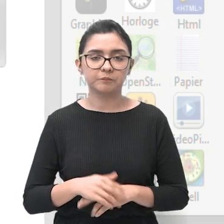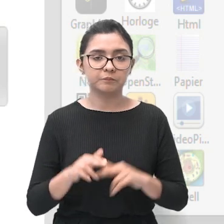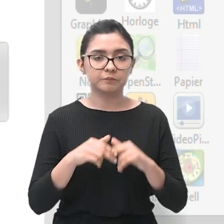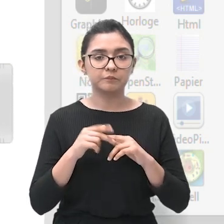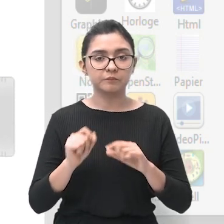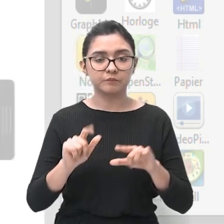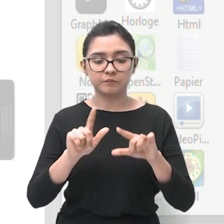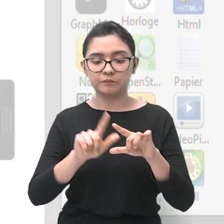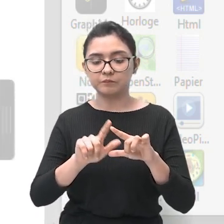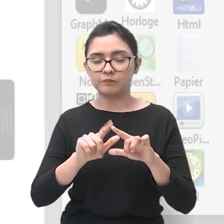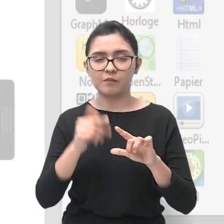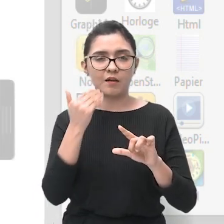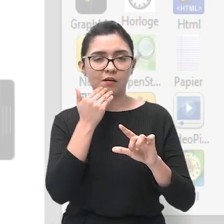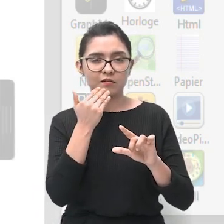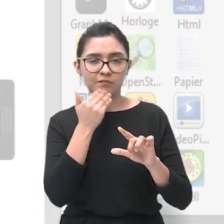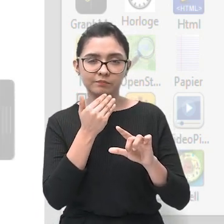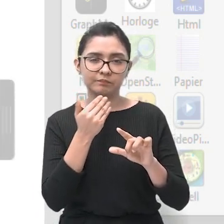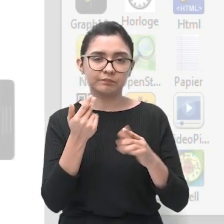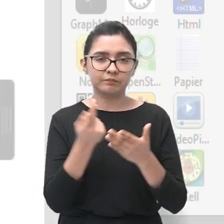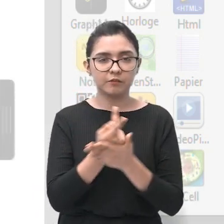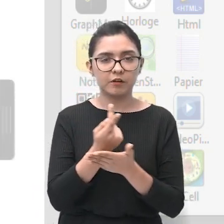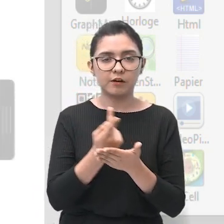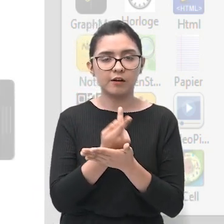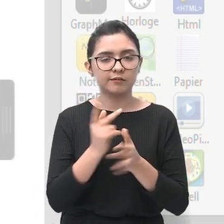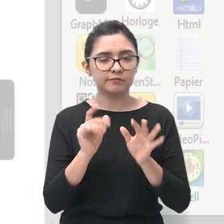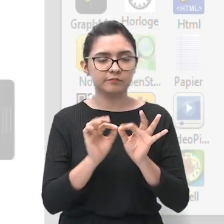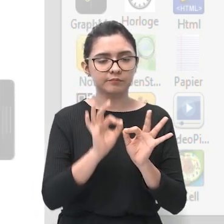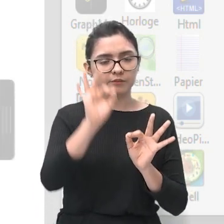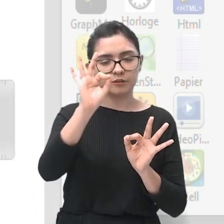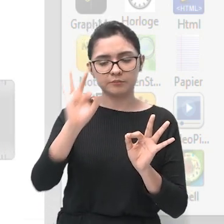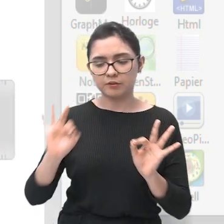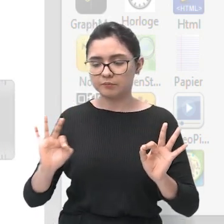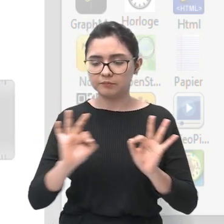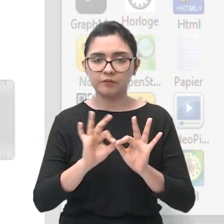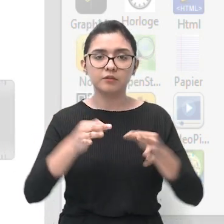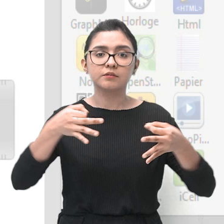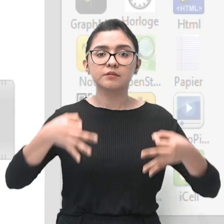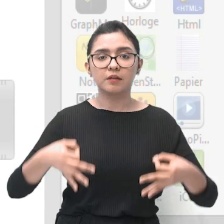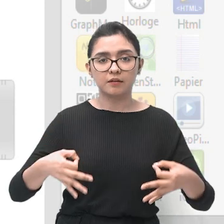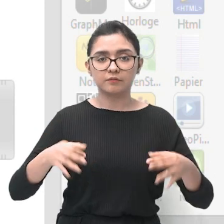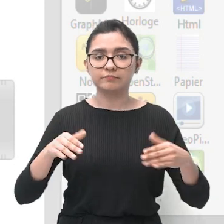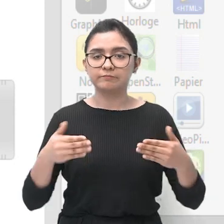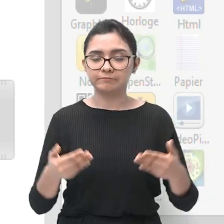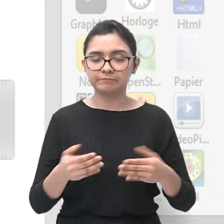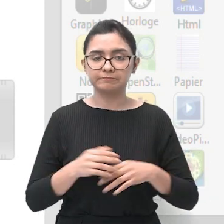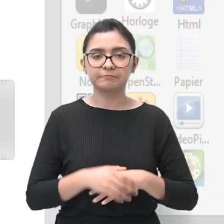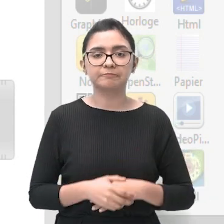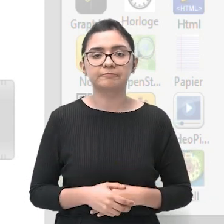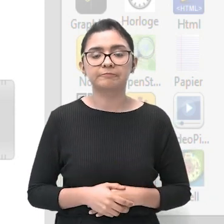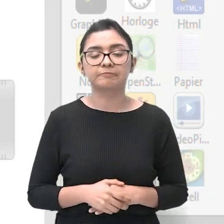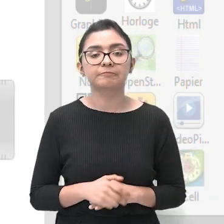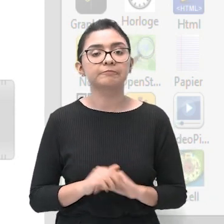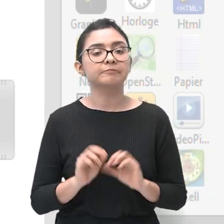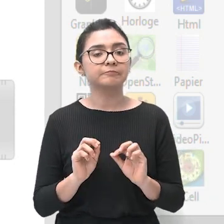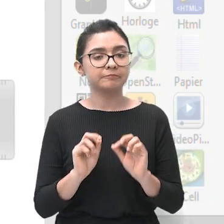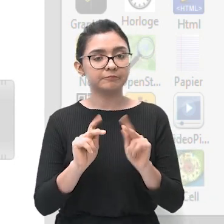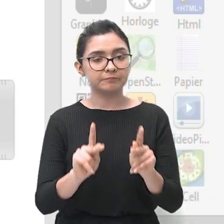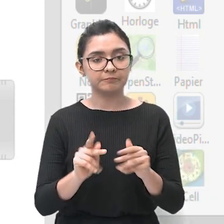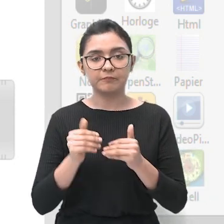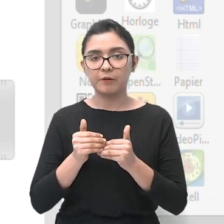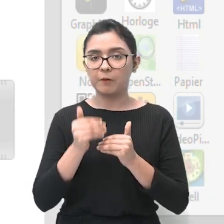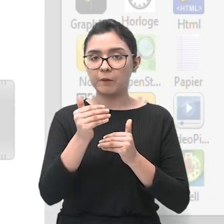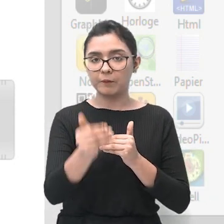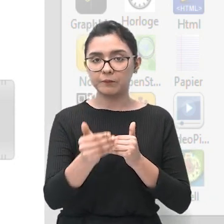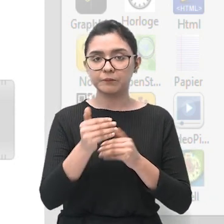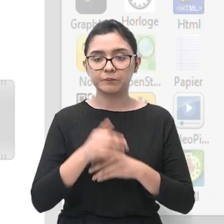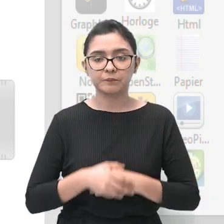nosso triângulo não vai sair conforme as dimensões que foram colocadas, pré-estabelecidas. Muito bem, próximo